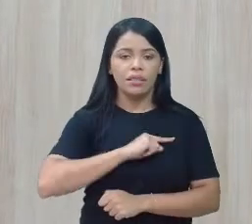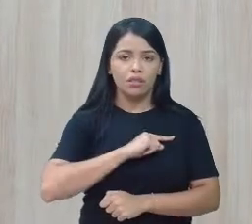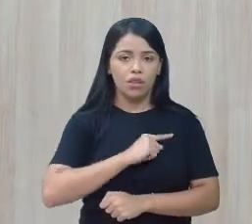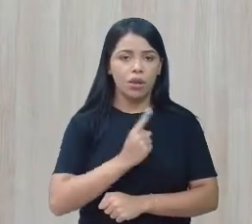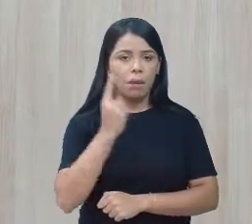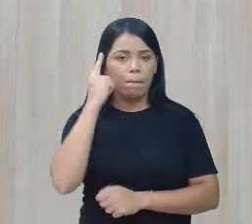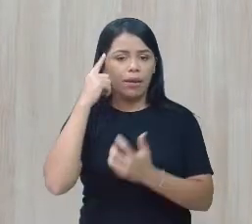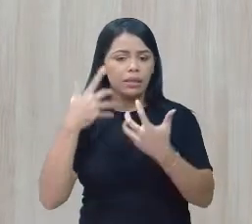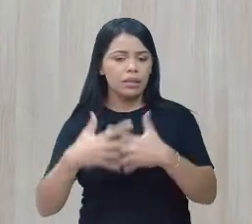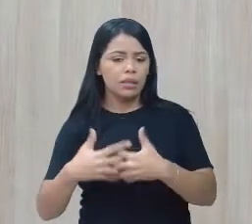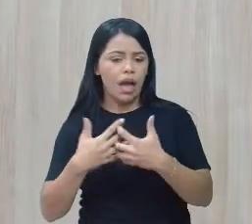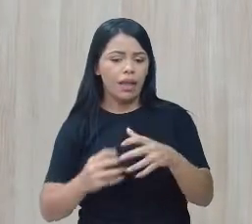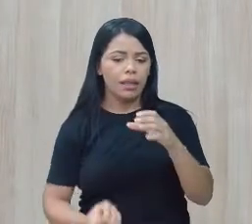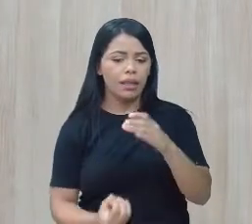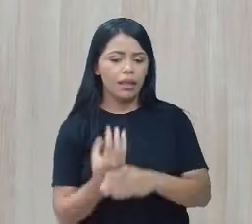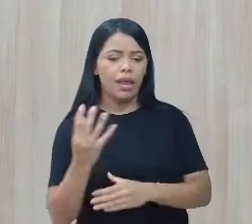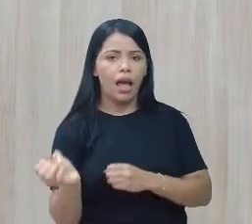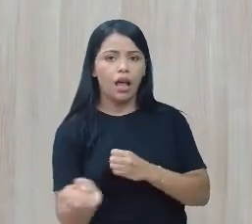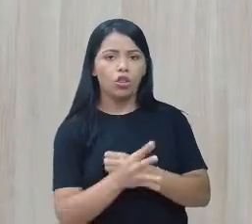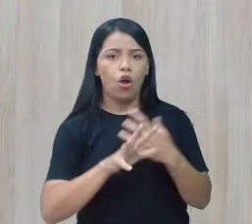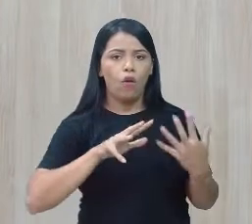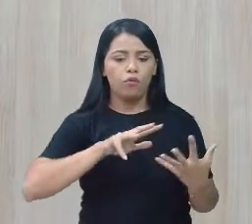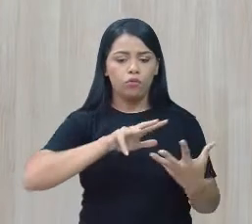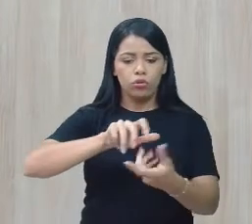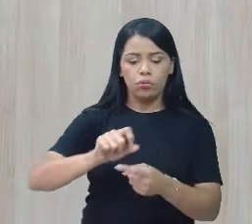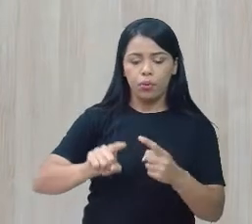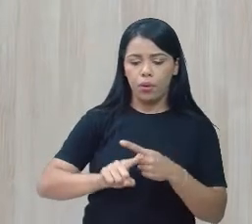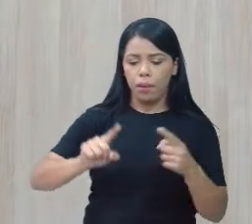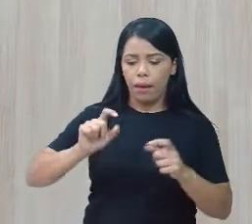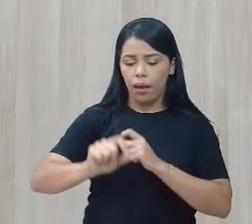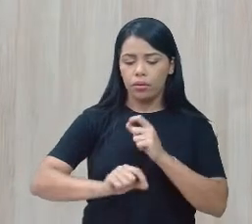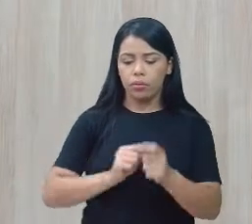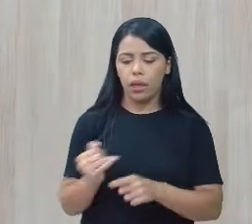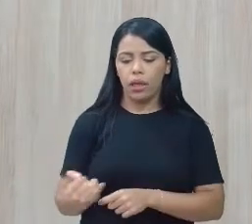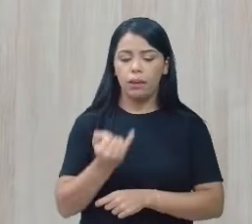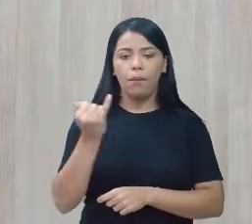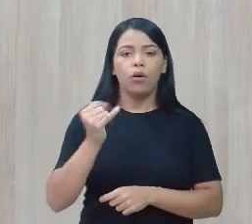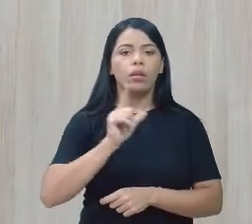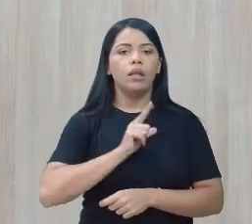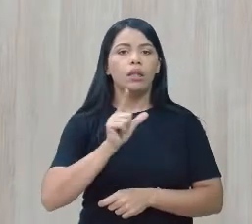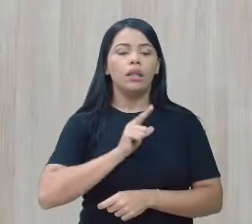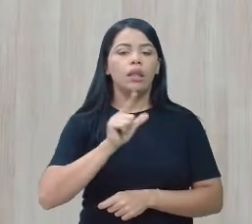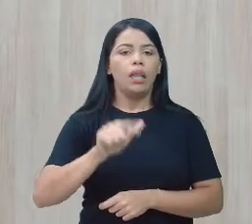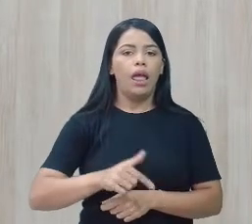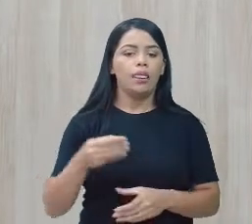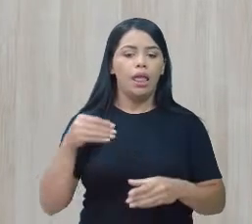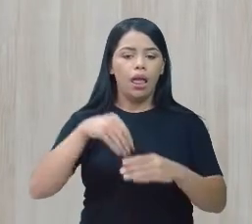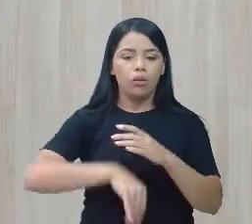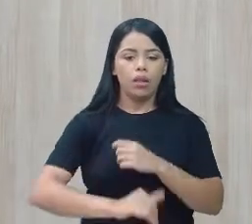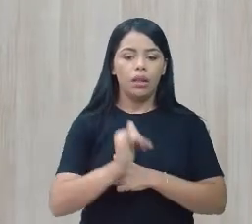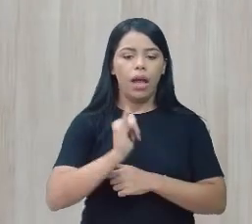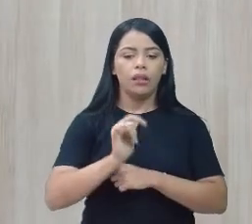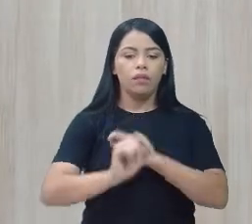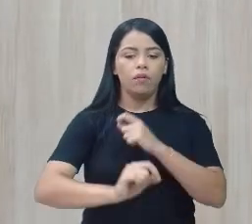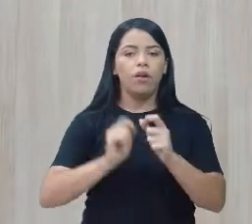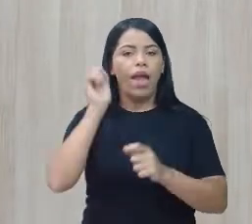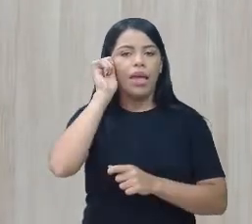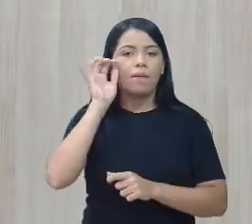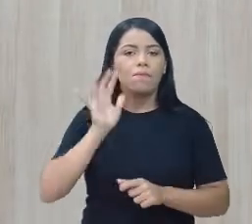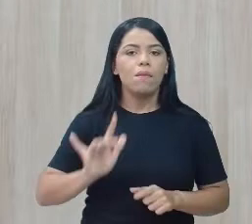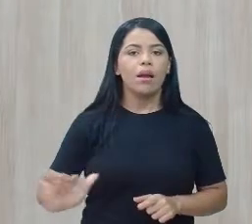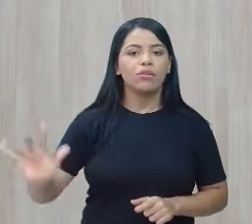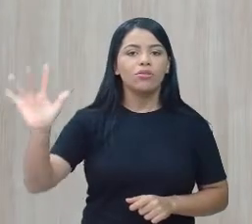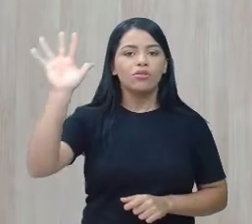configurar novos universos. Mas que o mais importante para uma narrativa é sempre a imaginação, tá certo? Vamos ver o que é que eu deixei